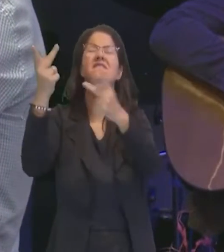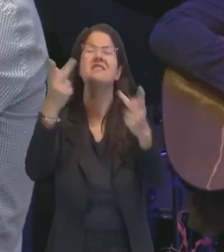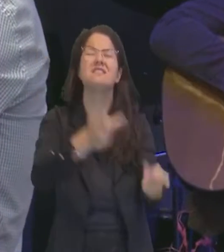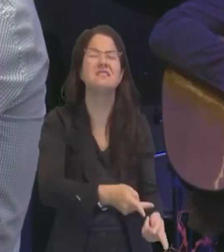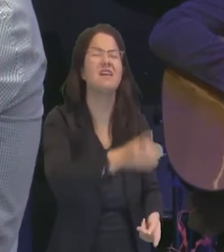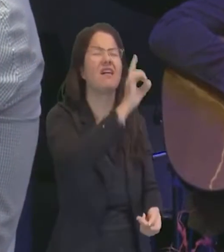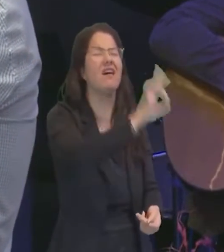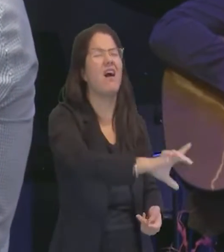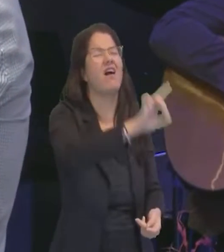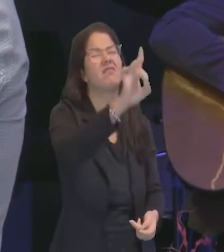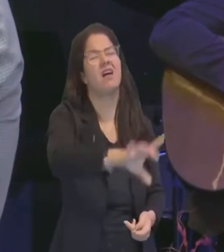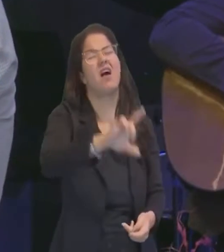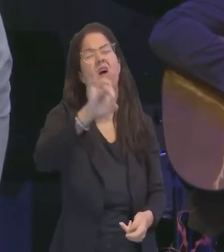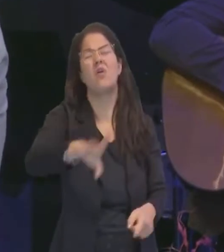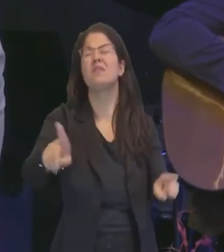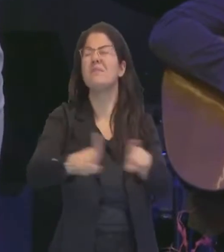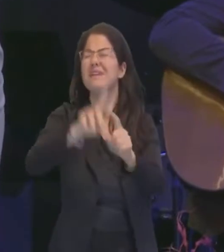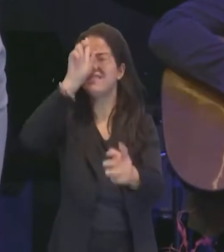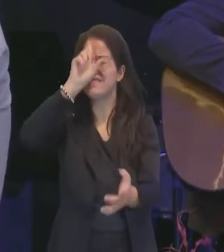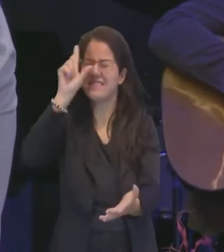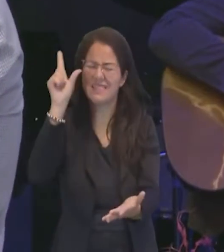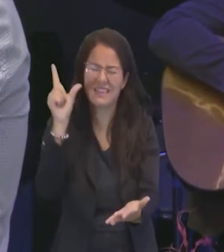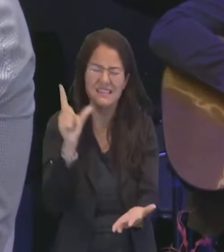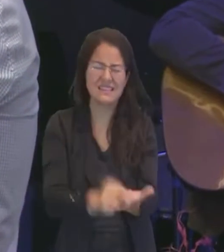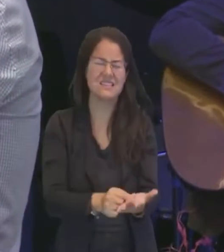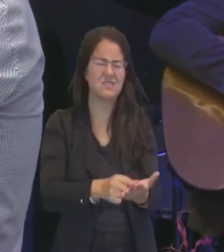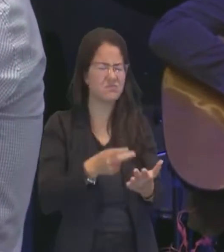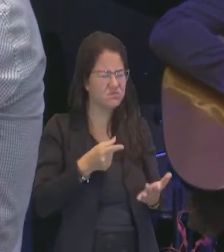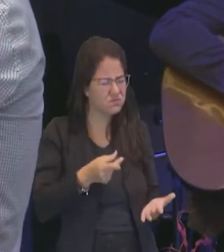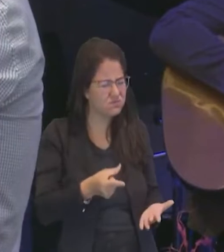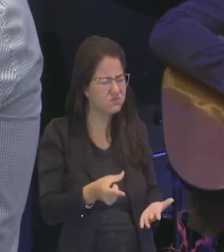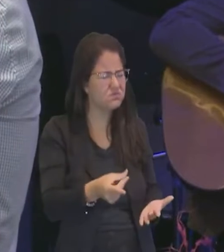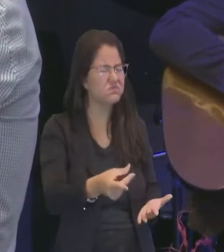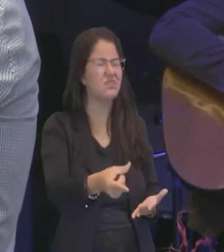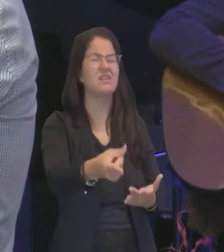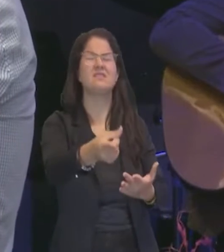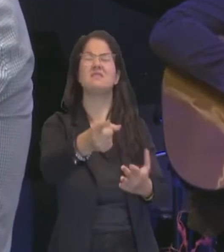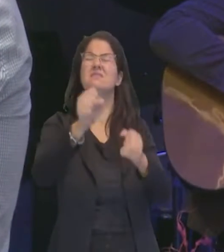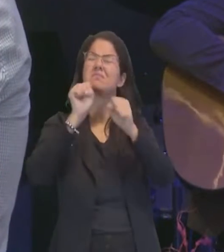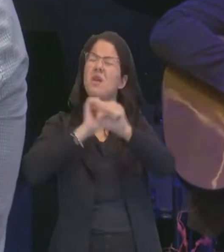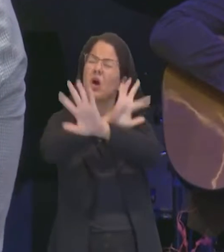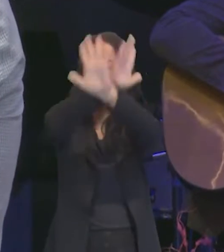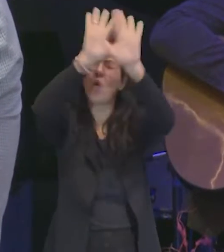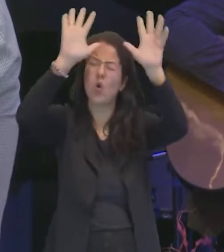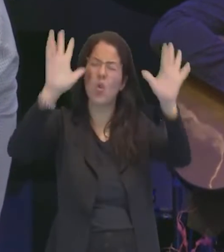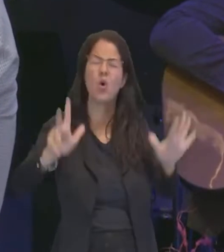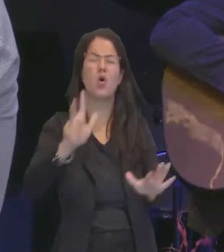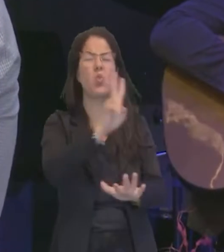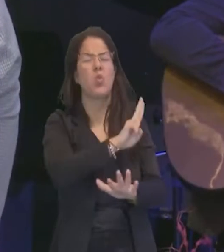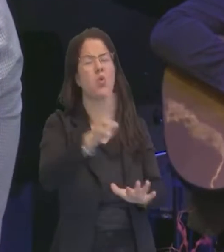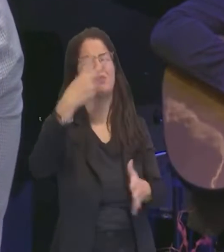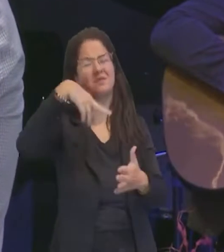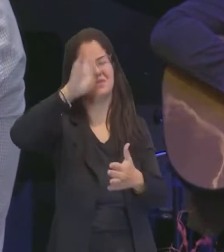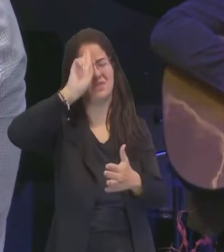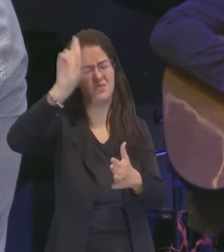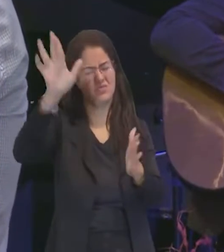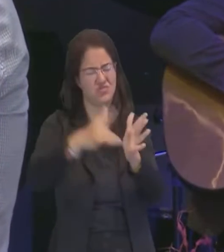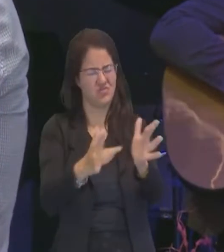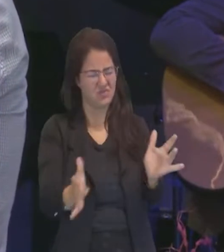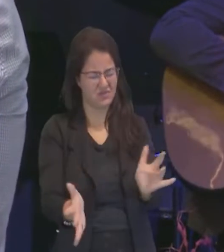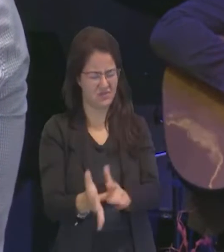delas, e que essa decisão seja por toda a vida e para a glória do nome do Senhor